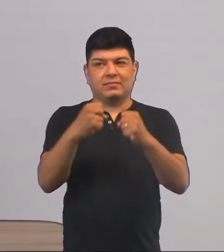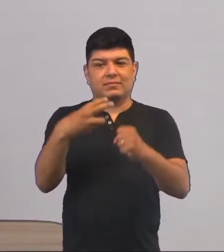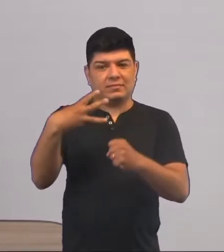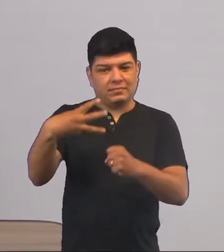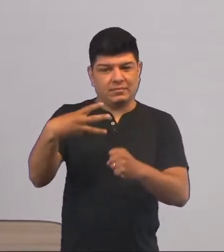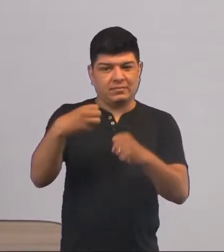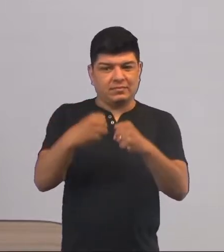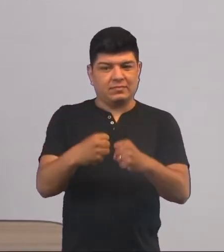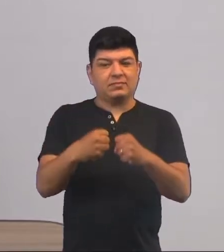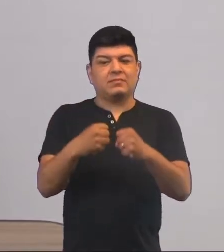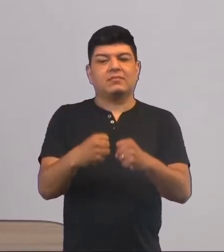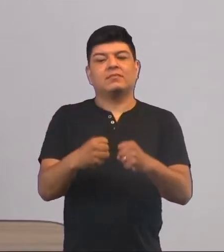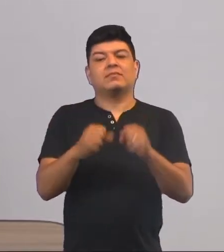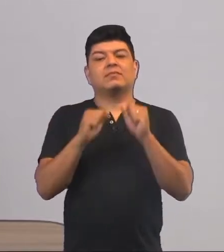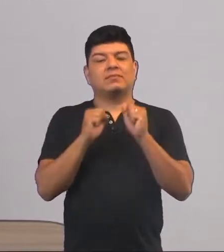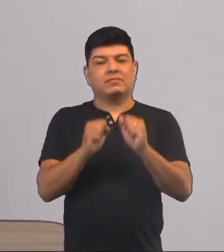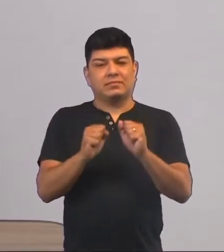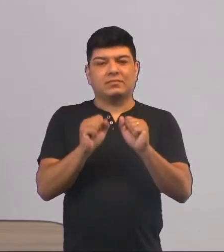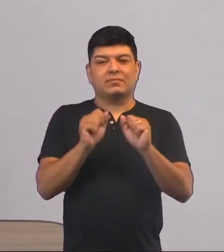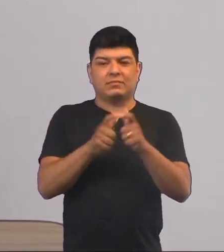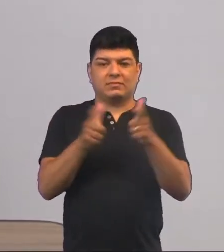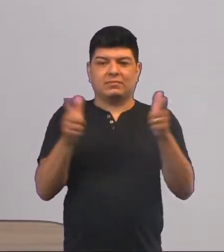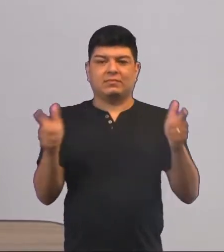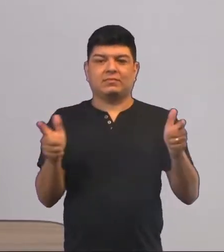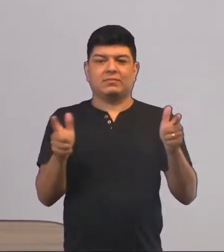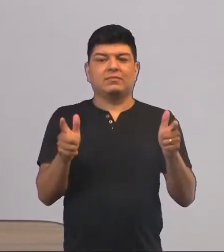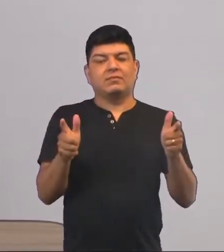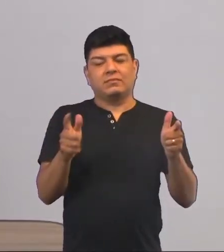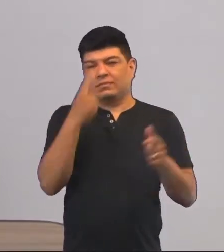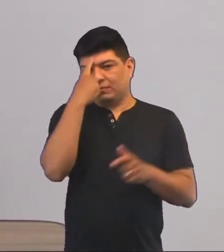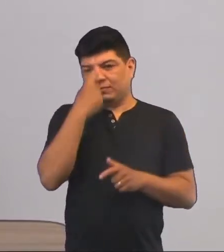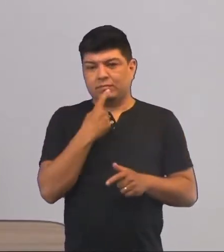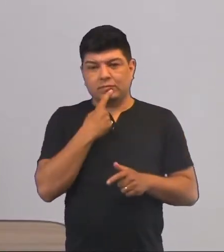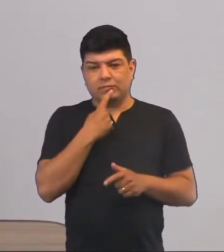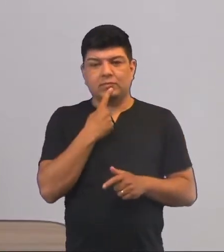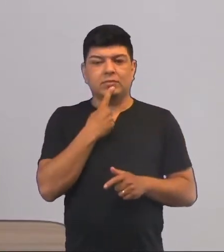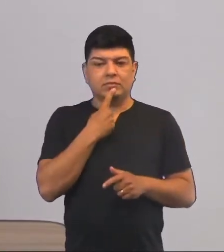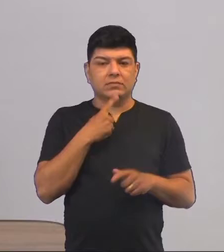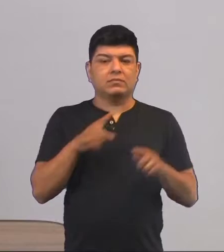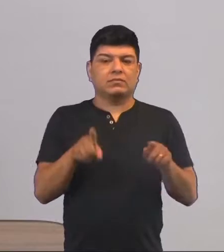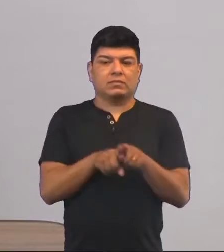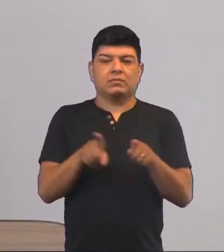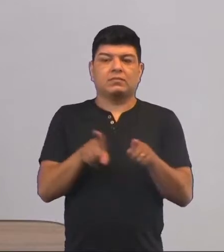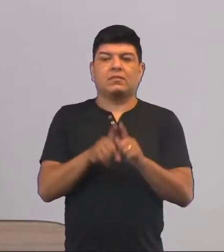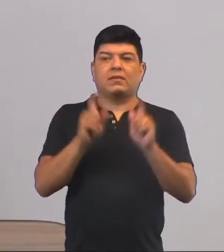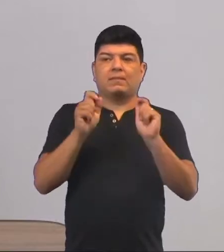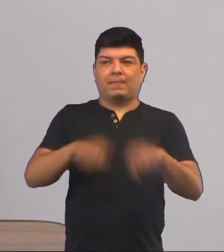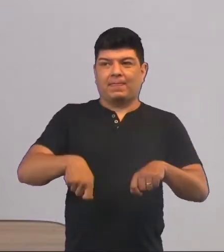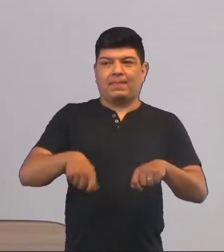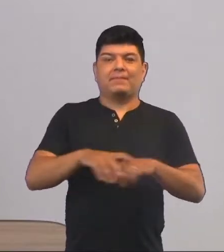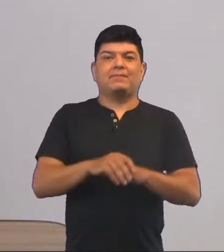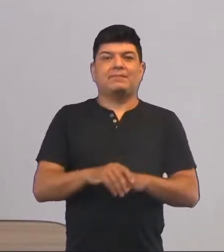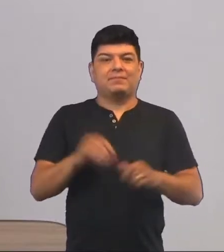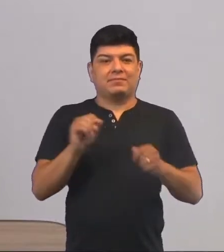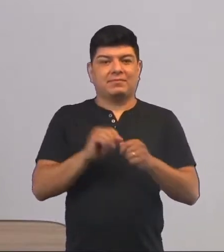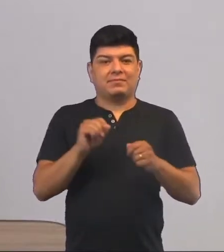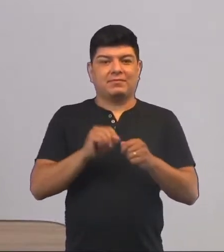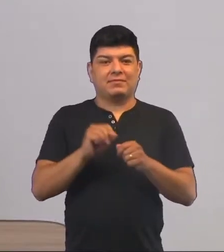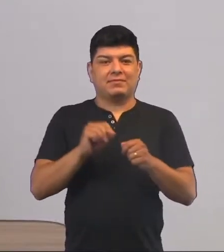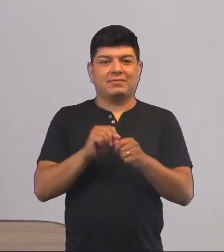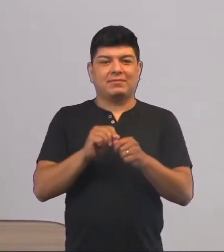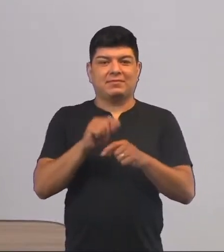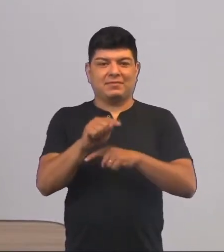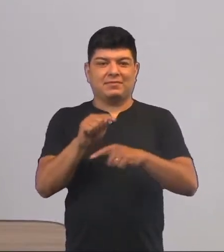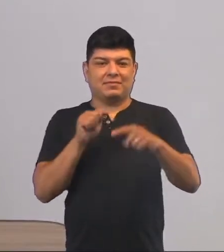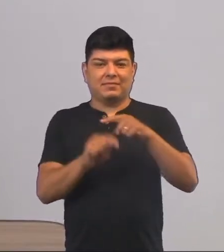ser por 3? Pode. De acordo com o tamanho da minha figura, de acordo com o que seja possível eu fazer essa